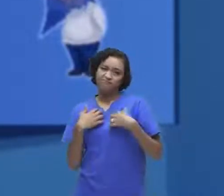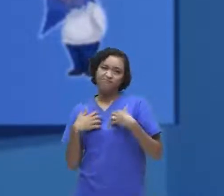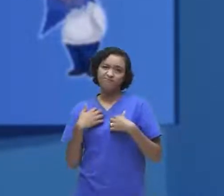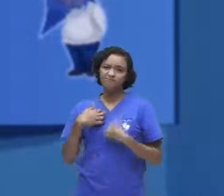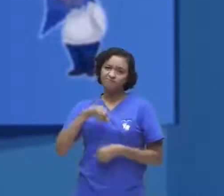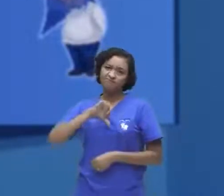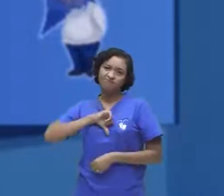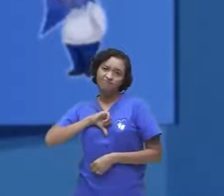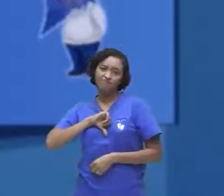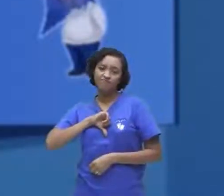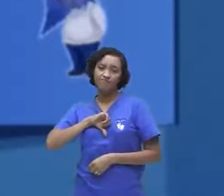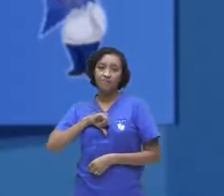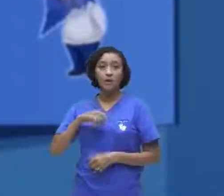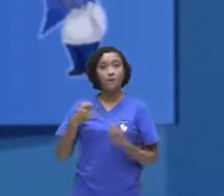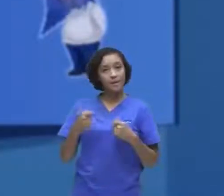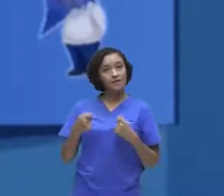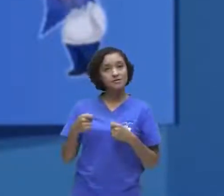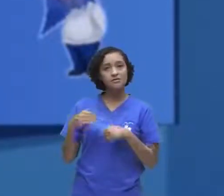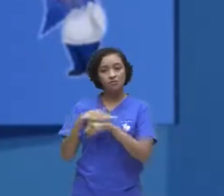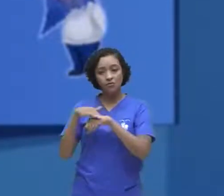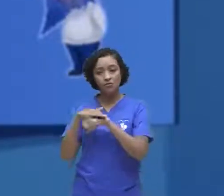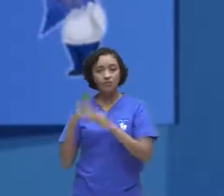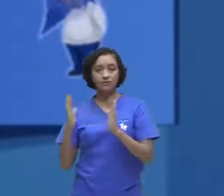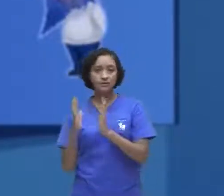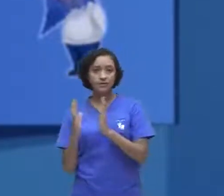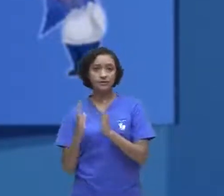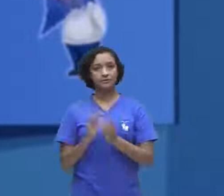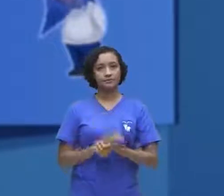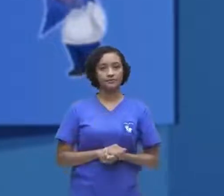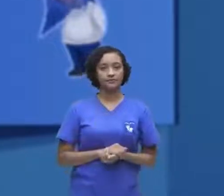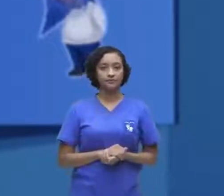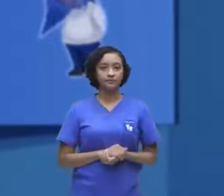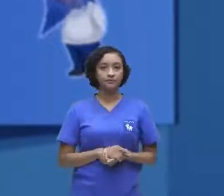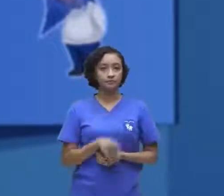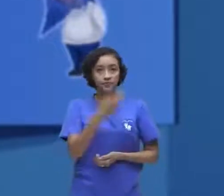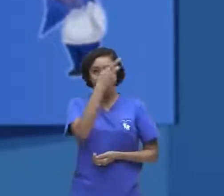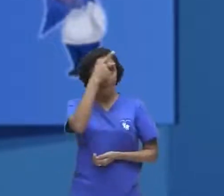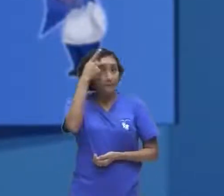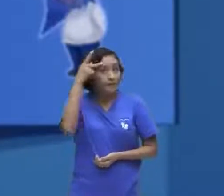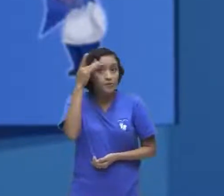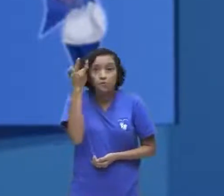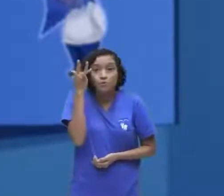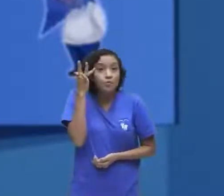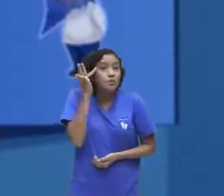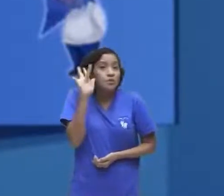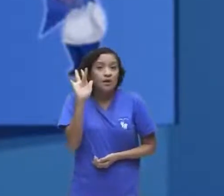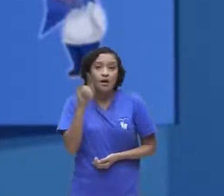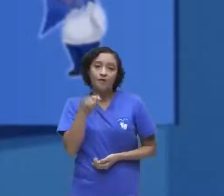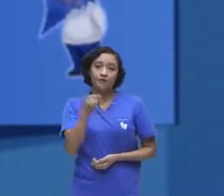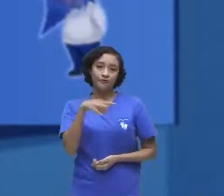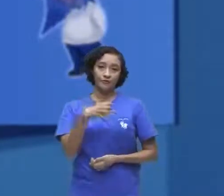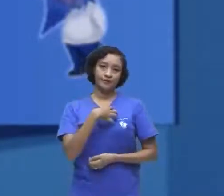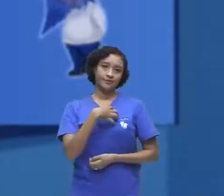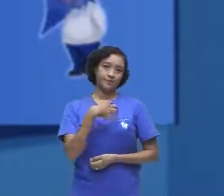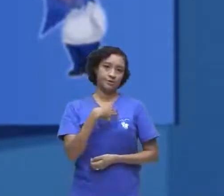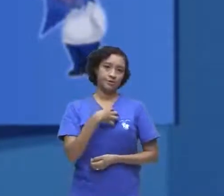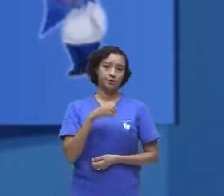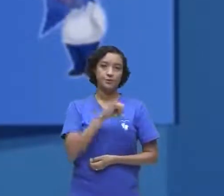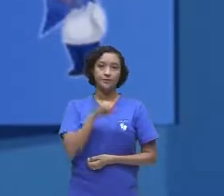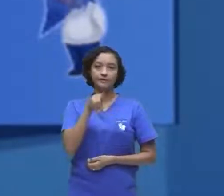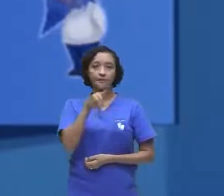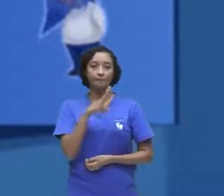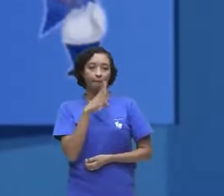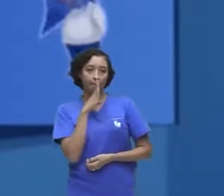vezes eu falo muito para eles, as pessoas nunca vão adivinhar o que você está sentindo se você não expressar e